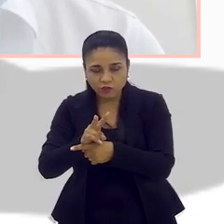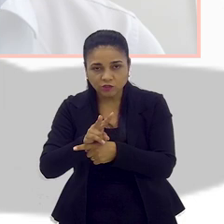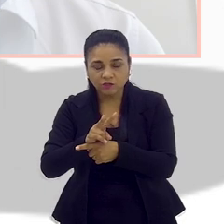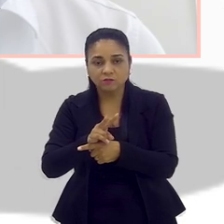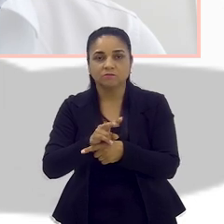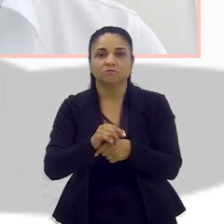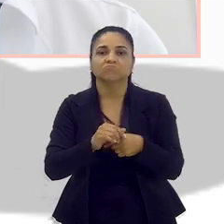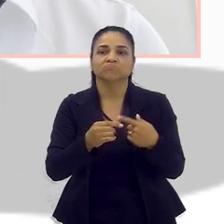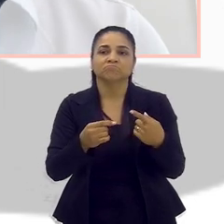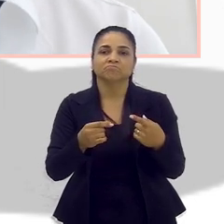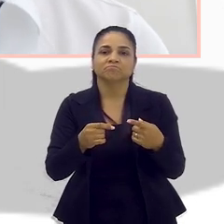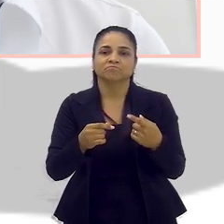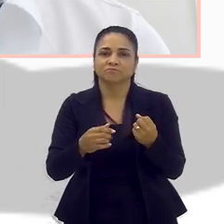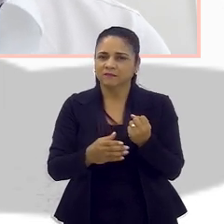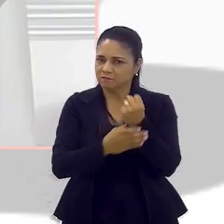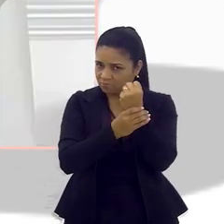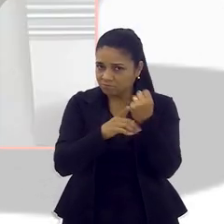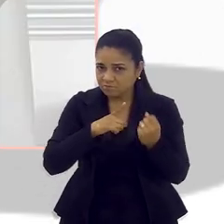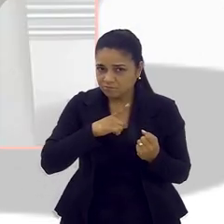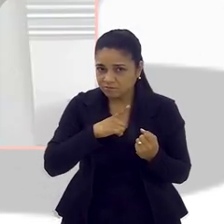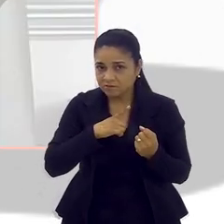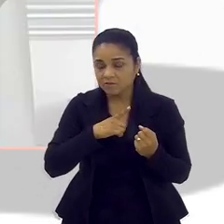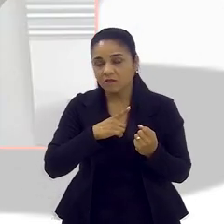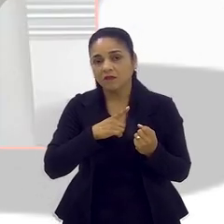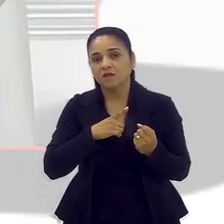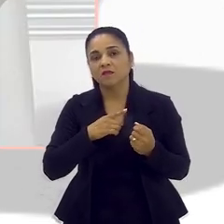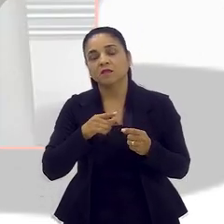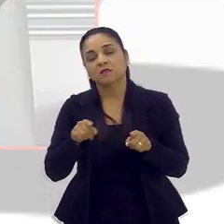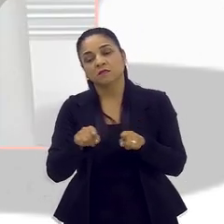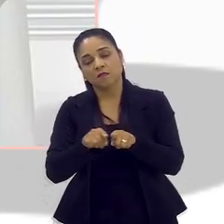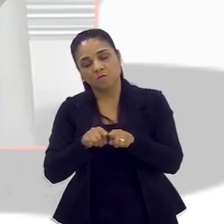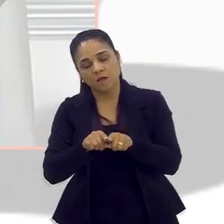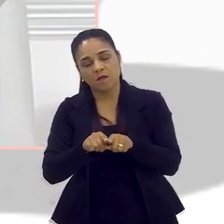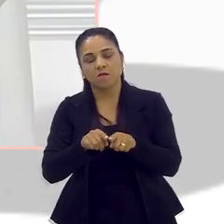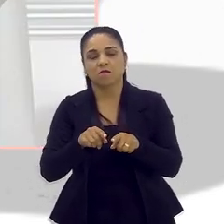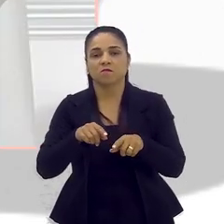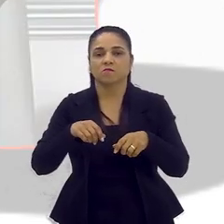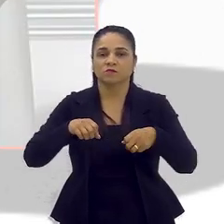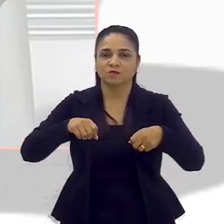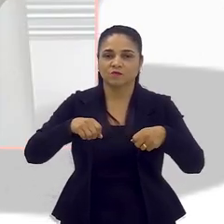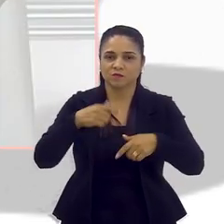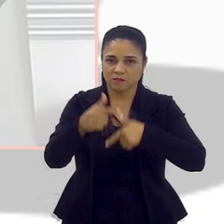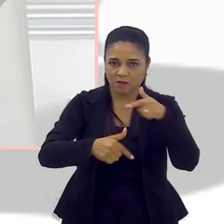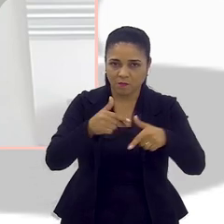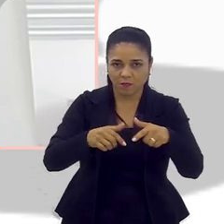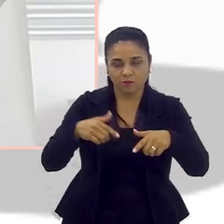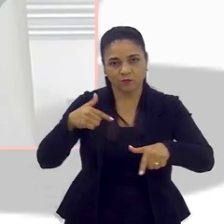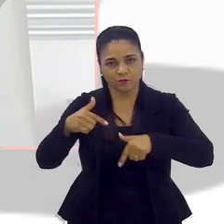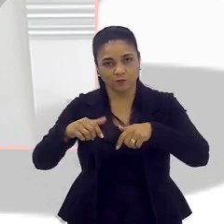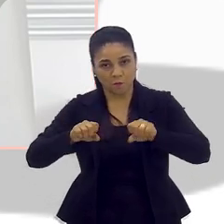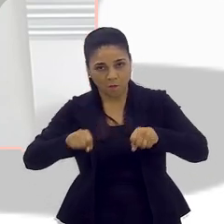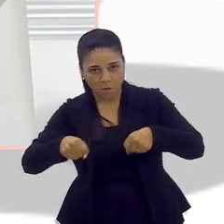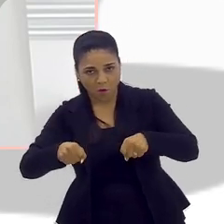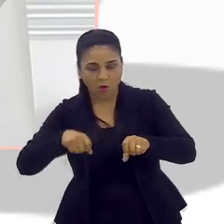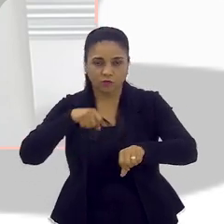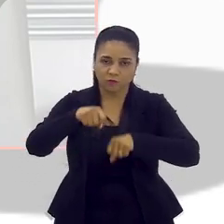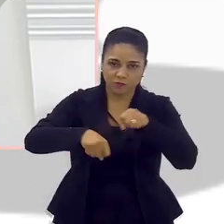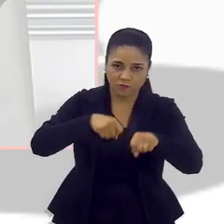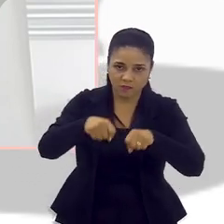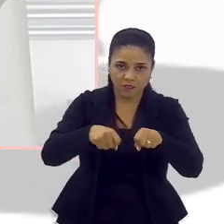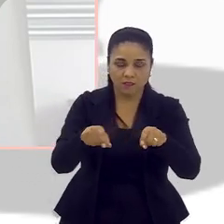deputado? Sim, tanto para os entregadores quanto os consumidores, né, eles estão